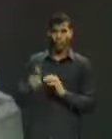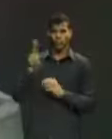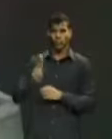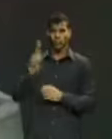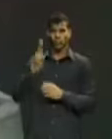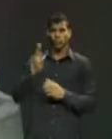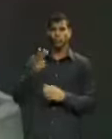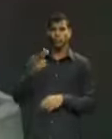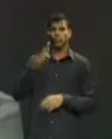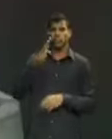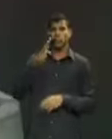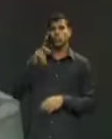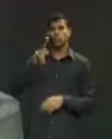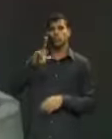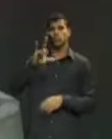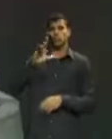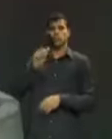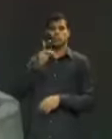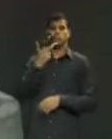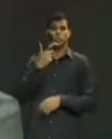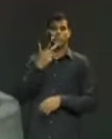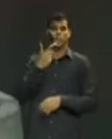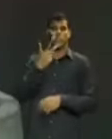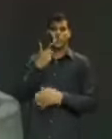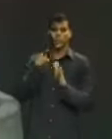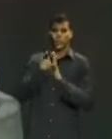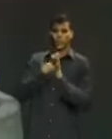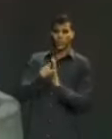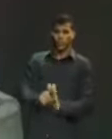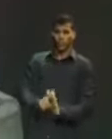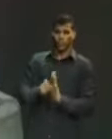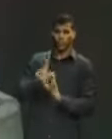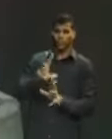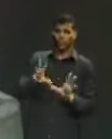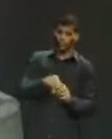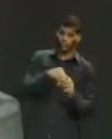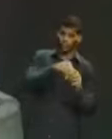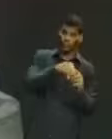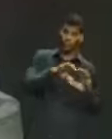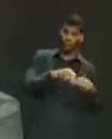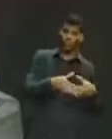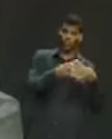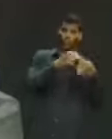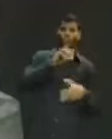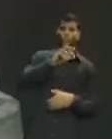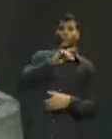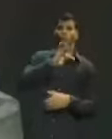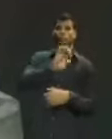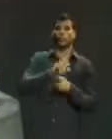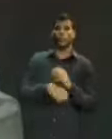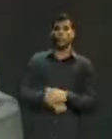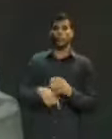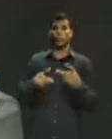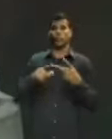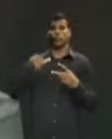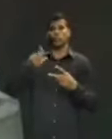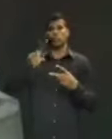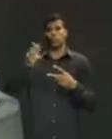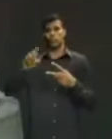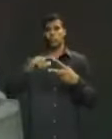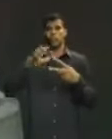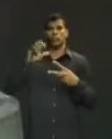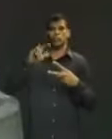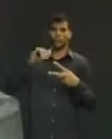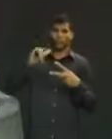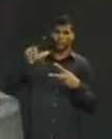aos seus pesquisadores, de onde saem os nossos pesquisadores. Saem do LEV, do Lab Vida, do Covil, da Universidade